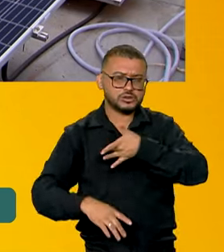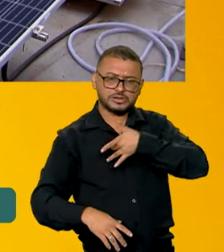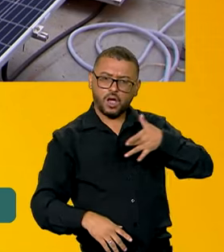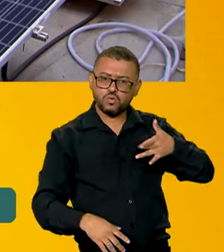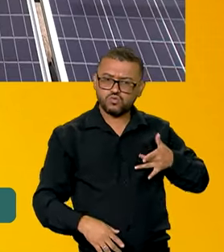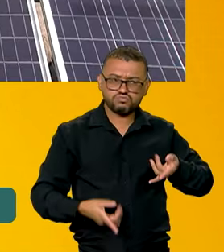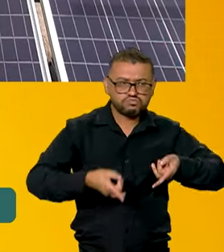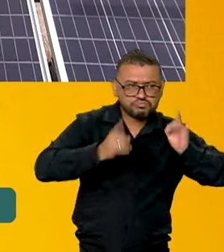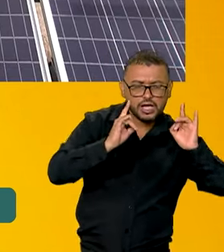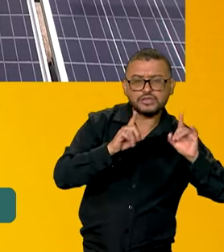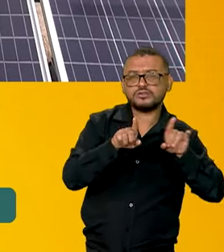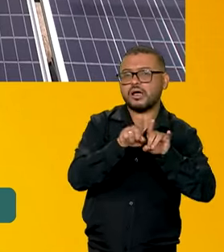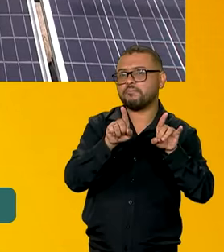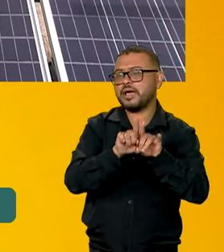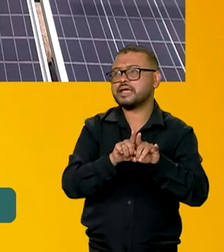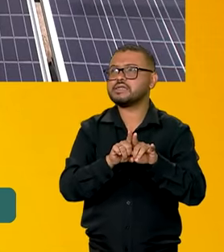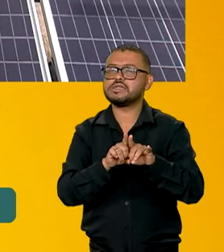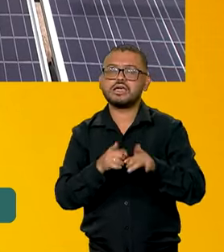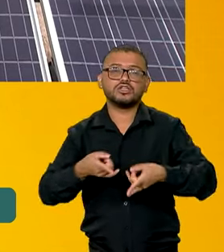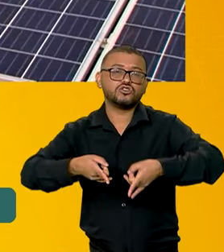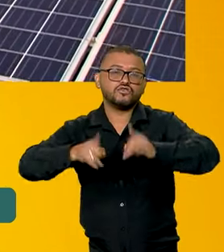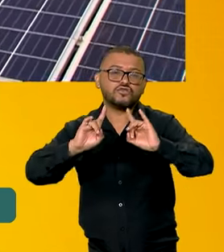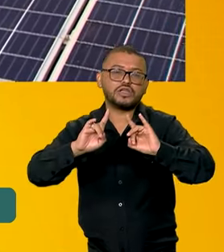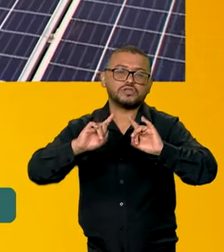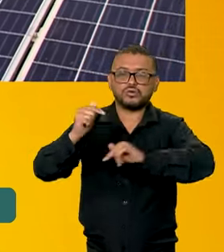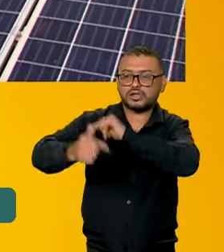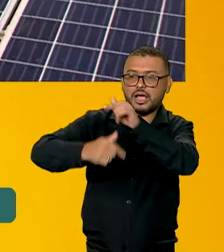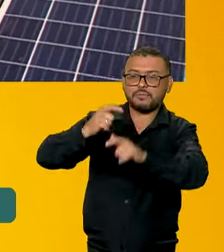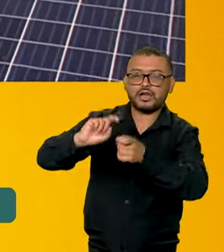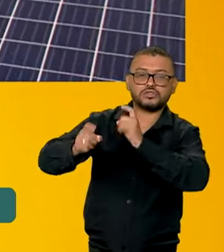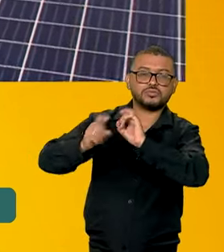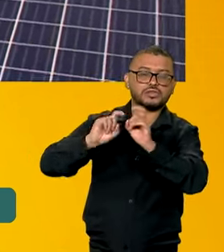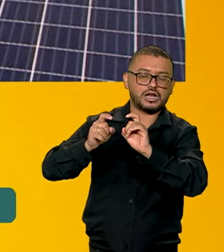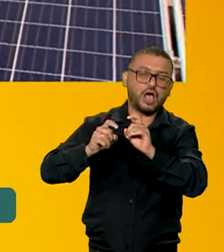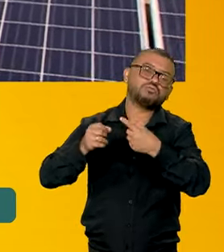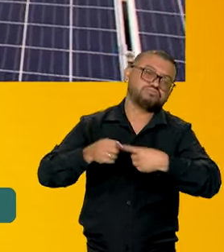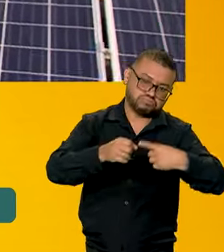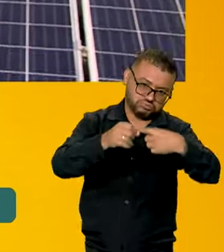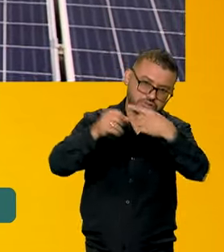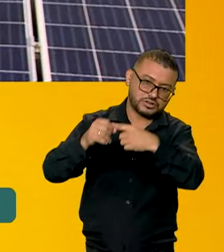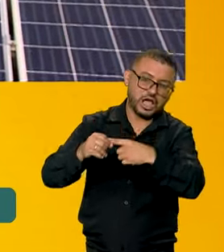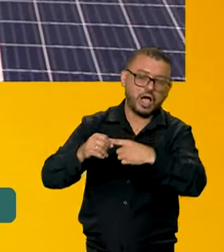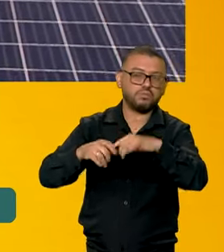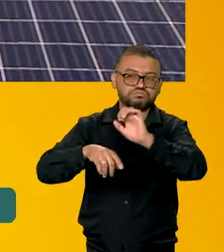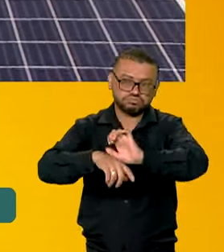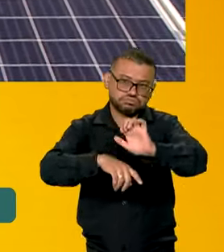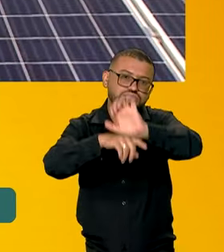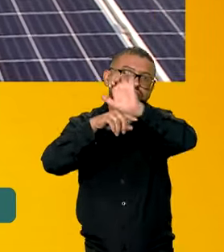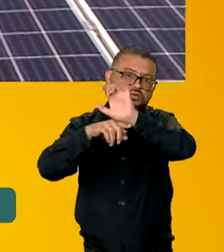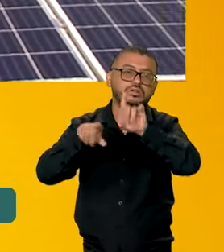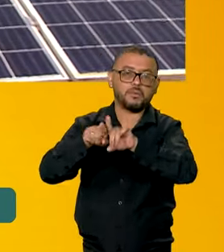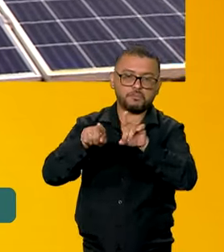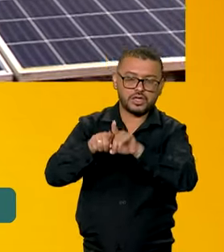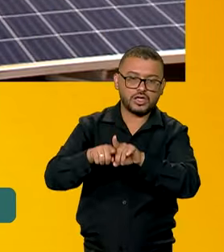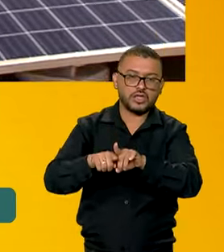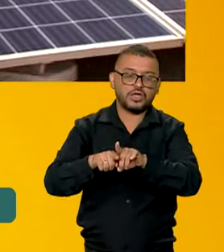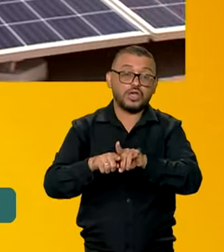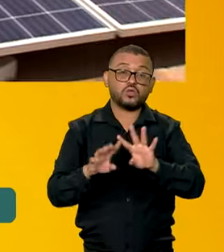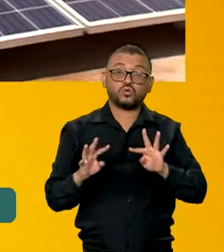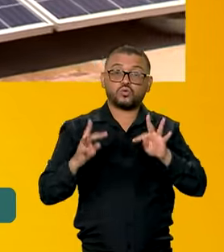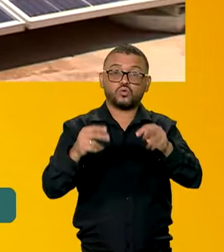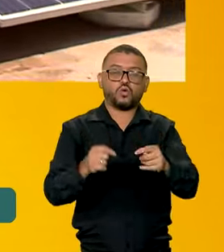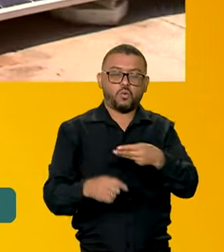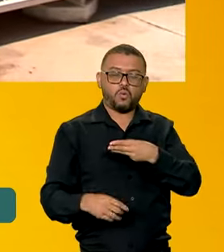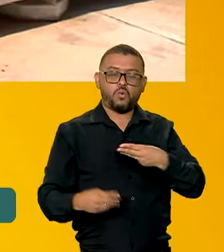e também edifícios administrativos nas esferas municipal, estadual e federal.